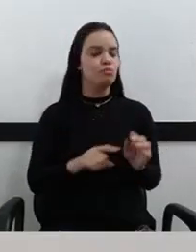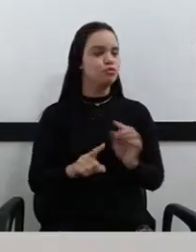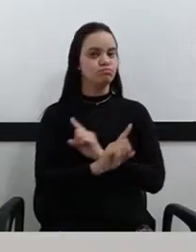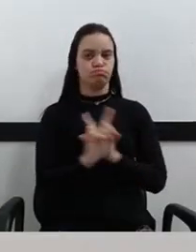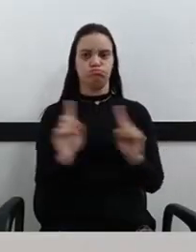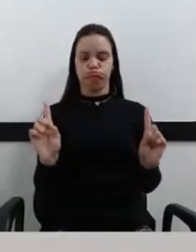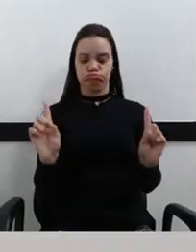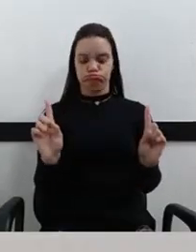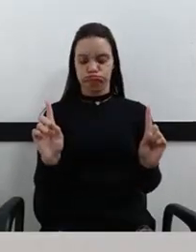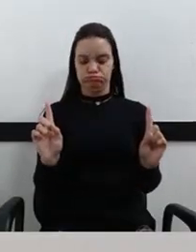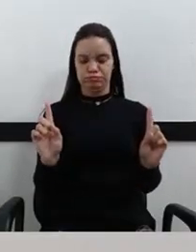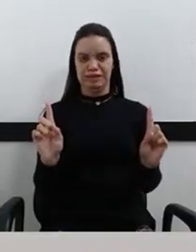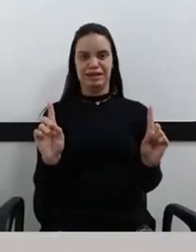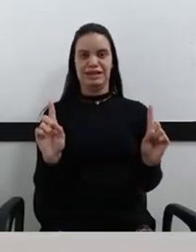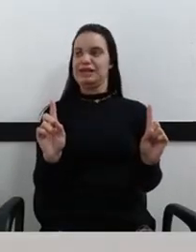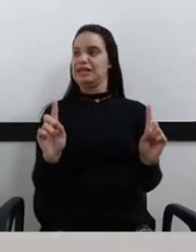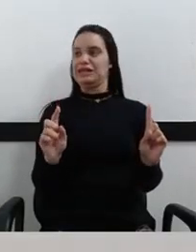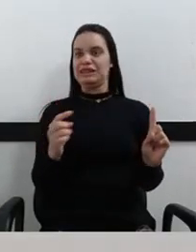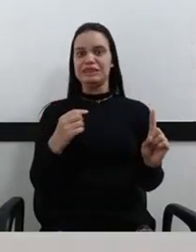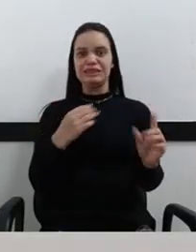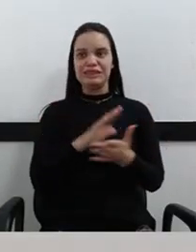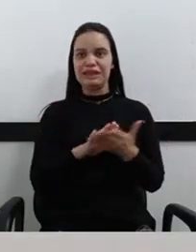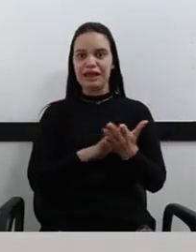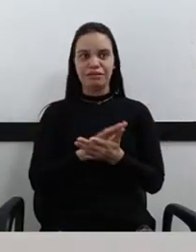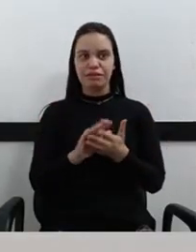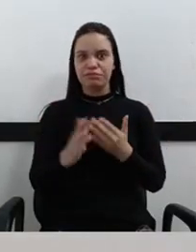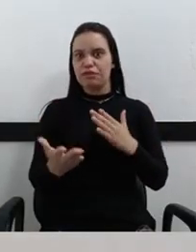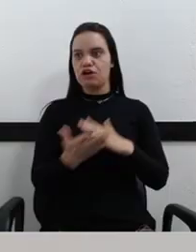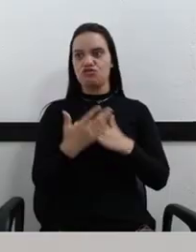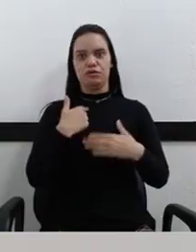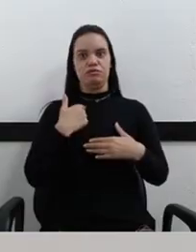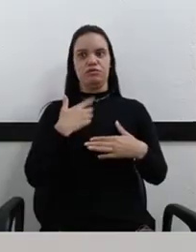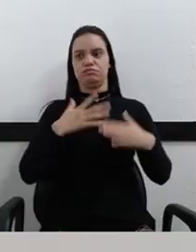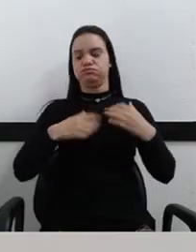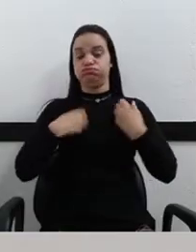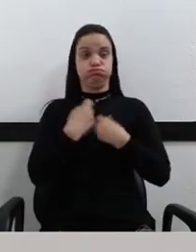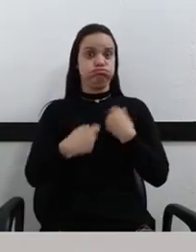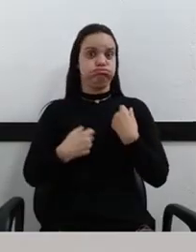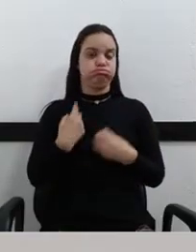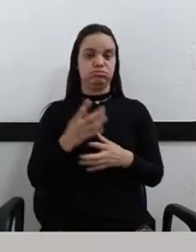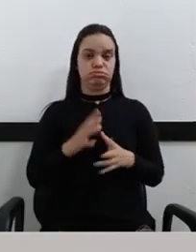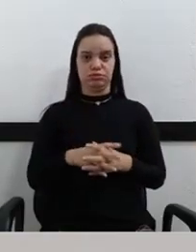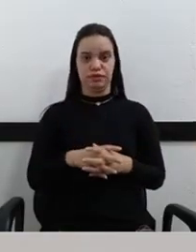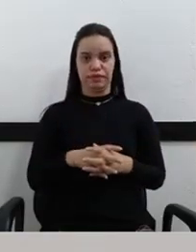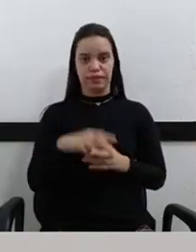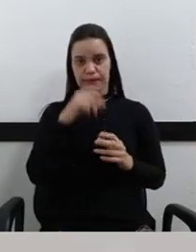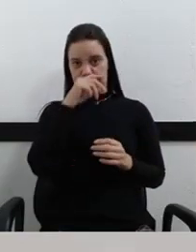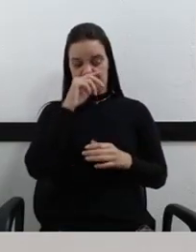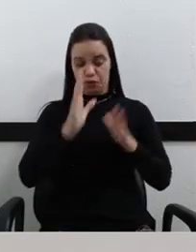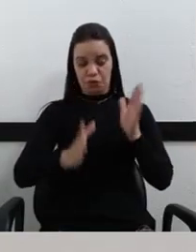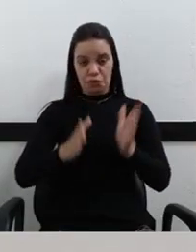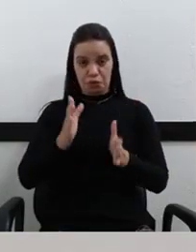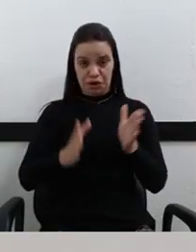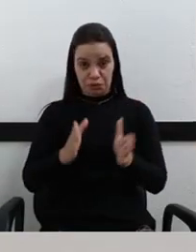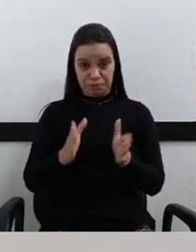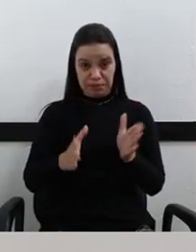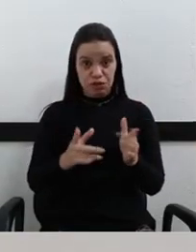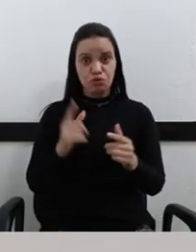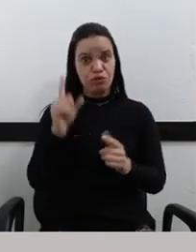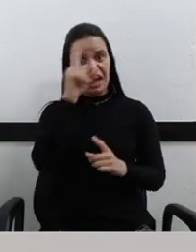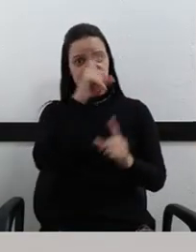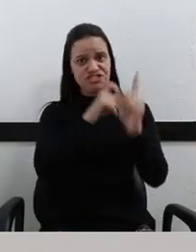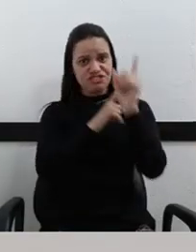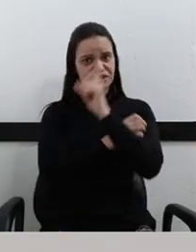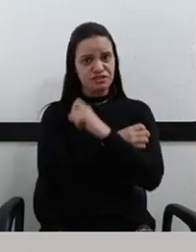hipótese. Nada me conforta nesse cenário. Porque o cenário é de insegurança. O cenário é de verdadeira insegurança. O que nós estamos